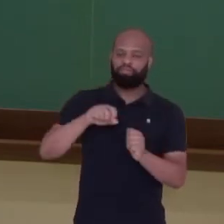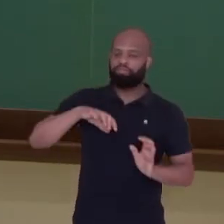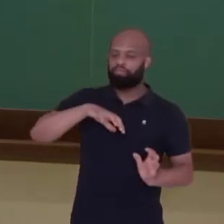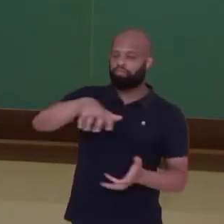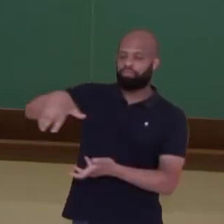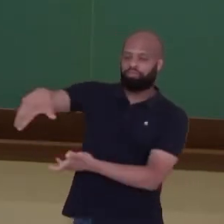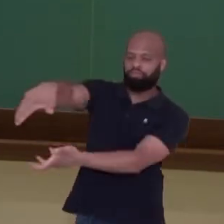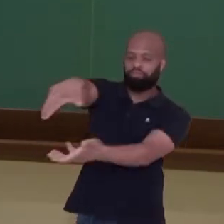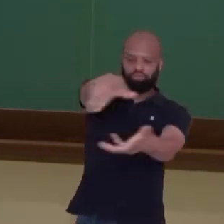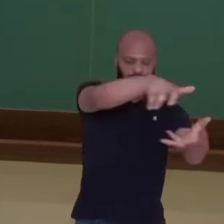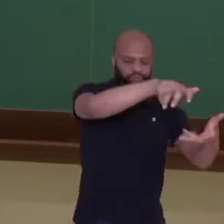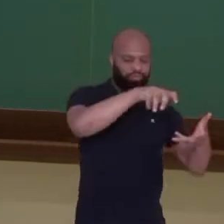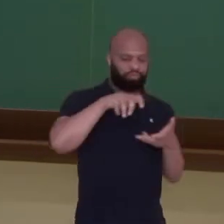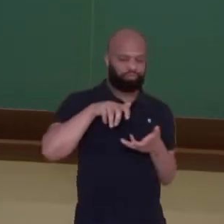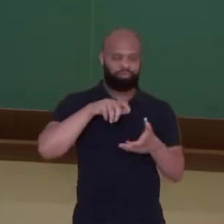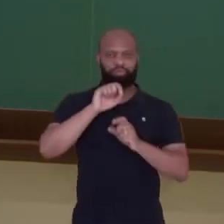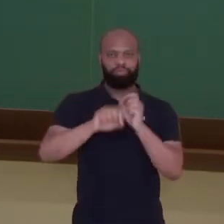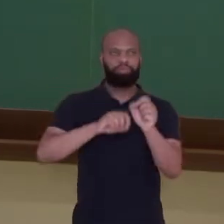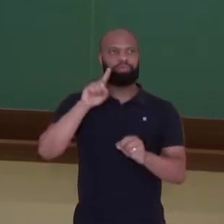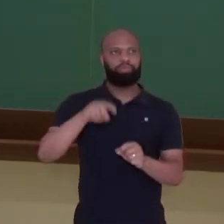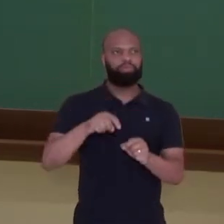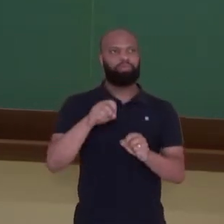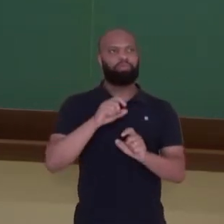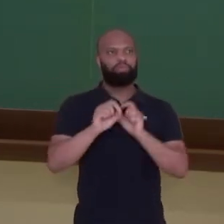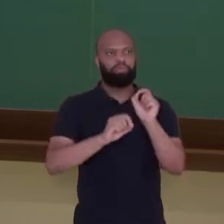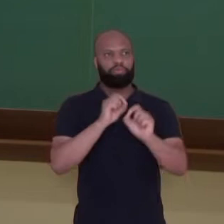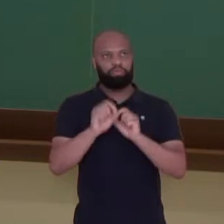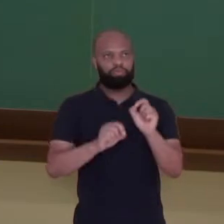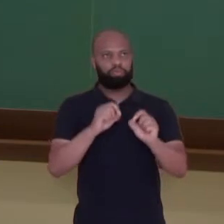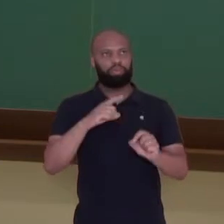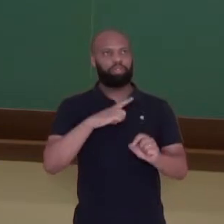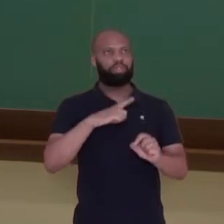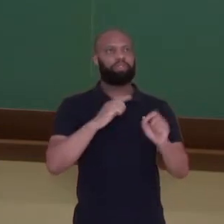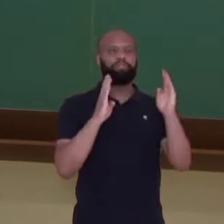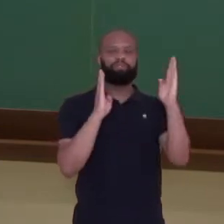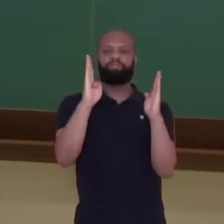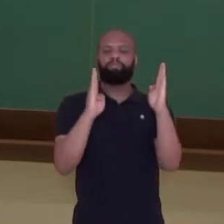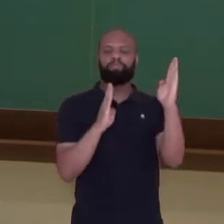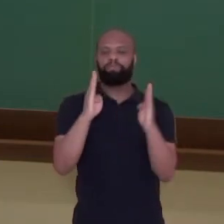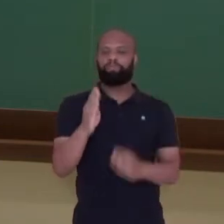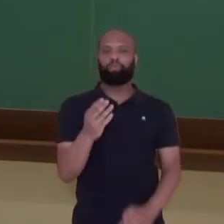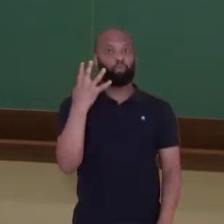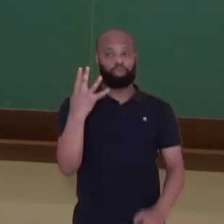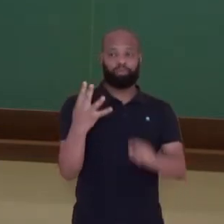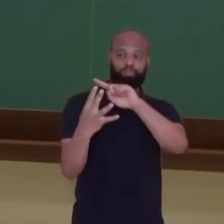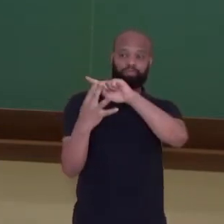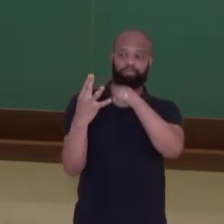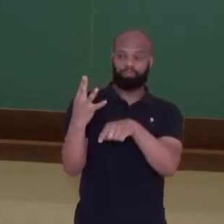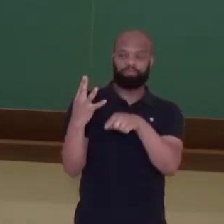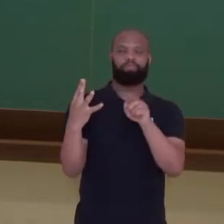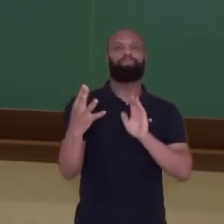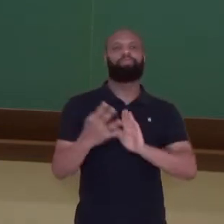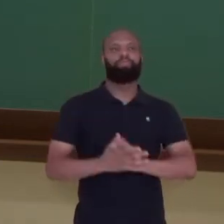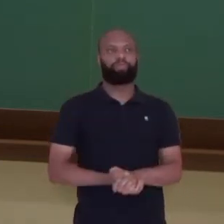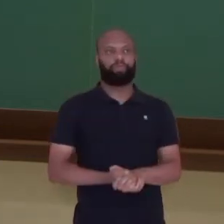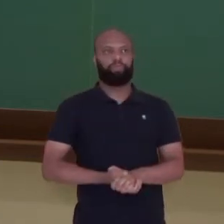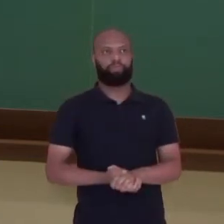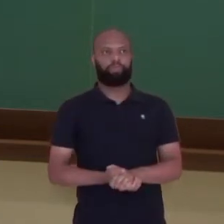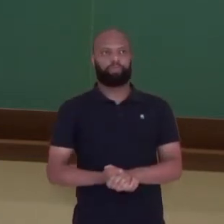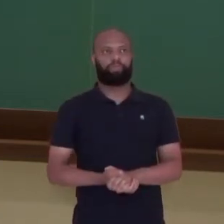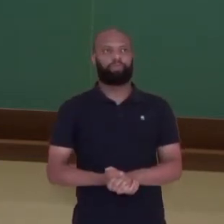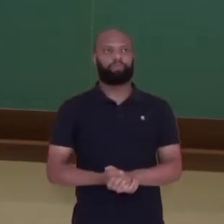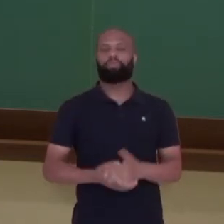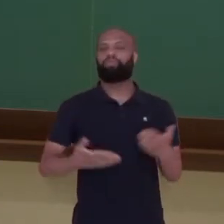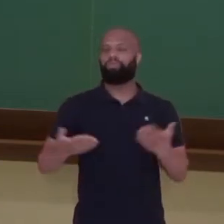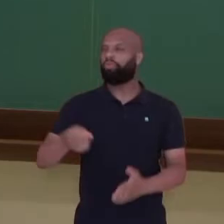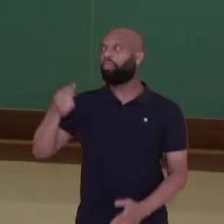como consequência é o ano civil. Além disso, as estações, as 4 estações do ano. Vamos